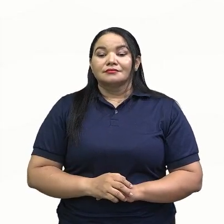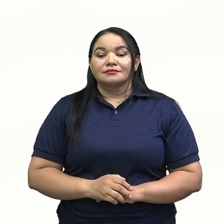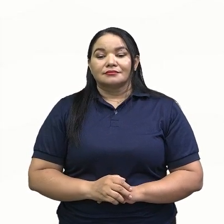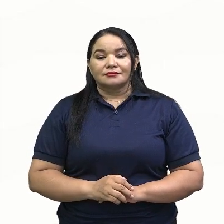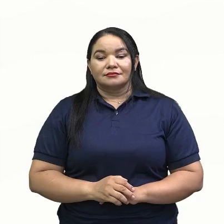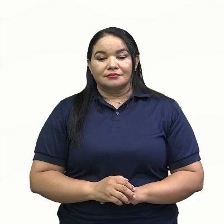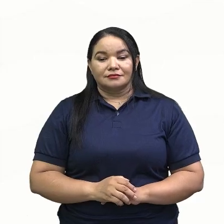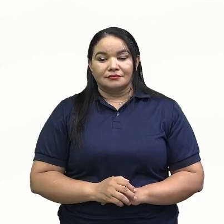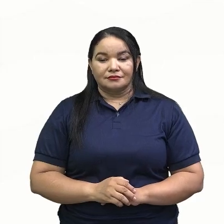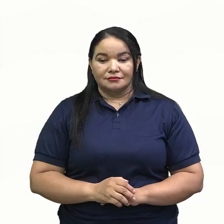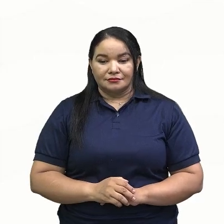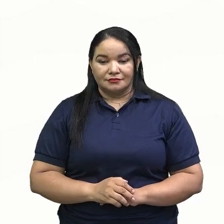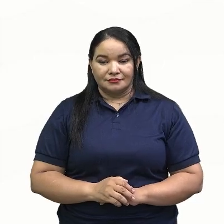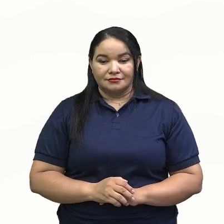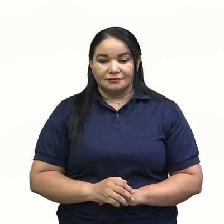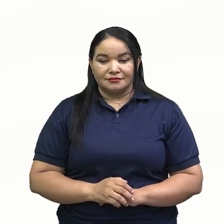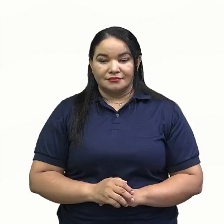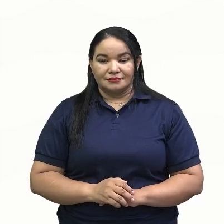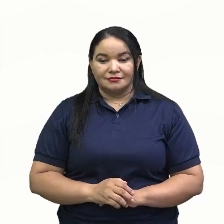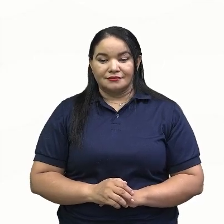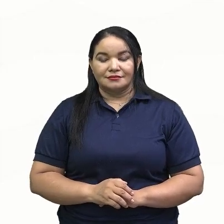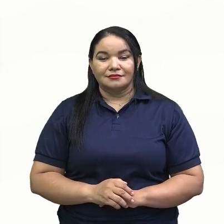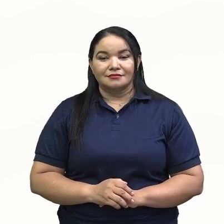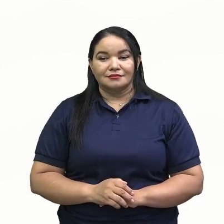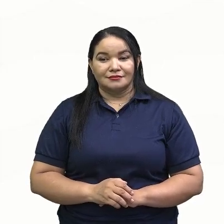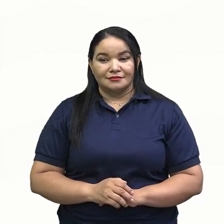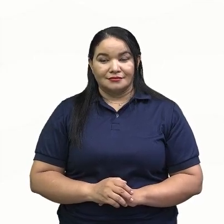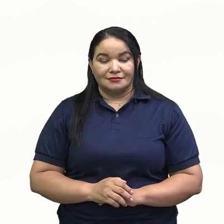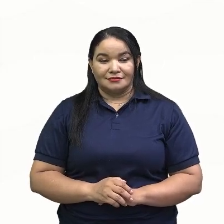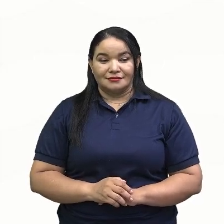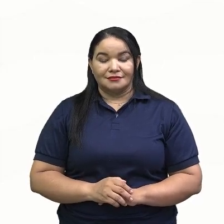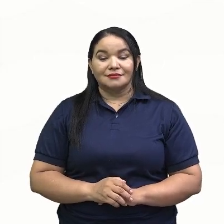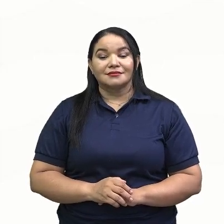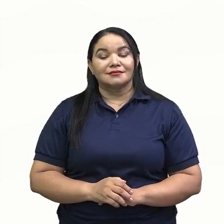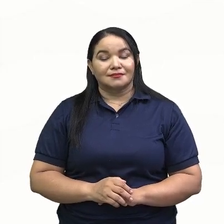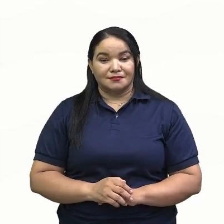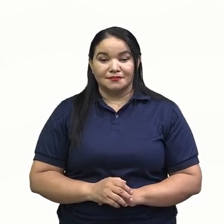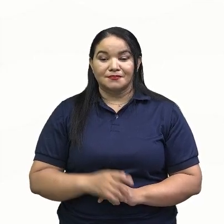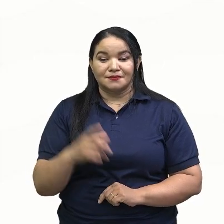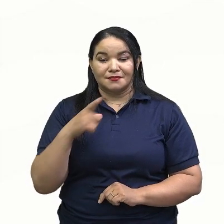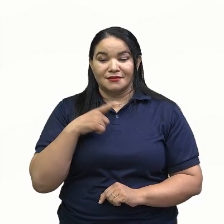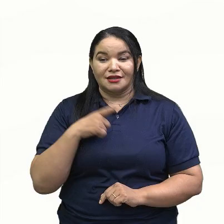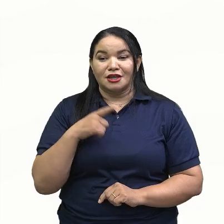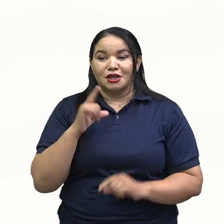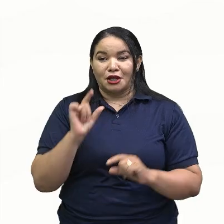podem observar aqui, ó, a importância, nós temos aqui